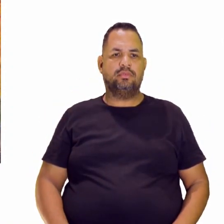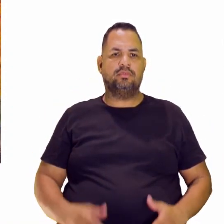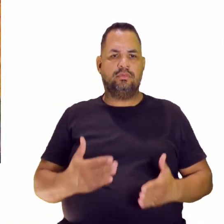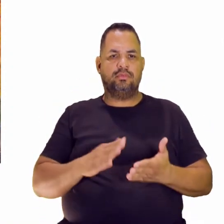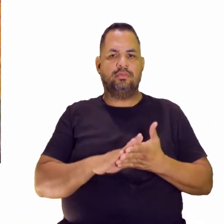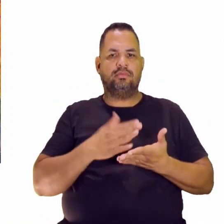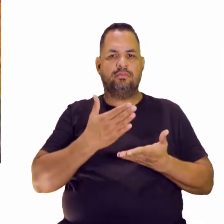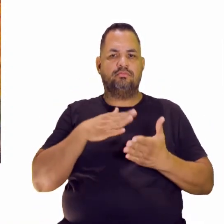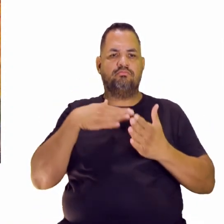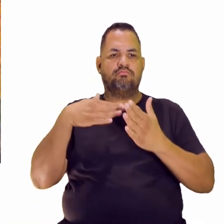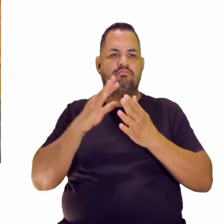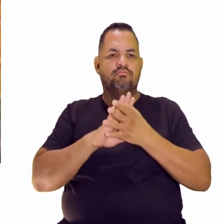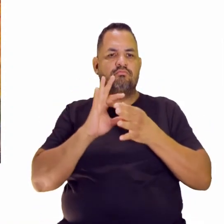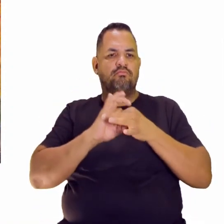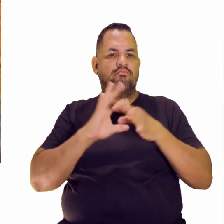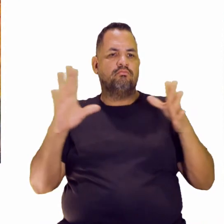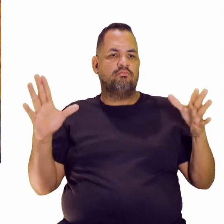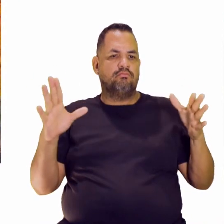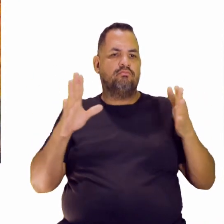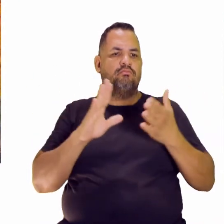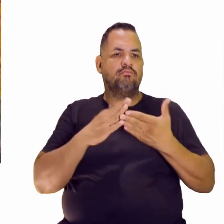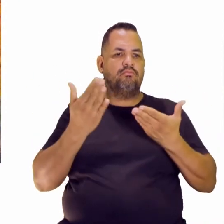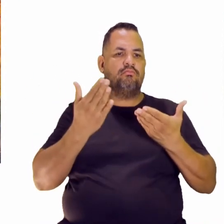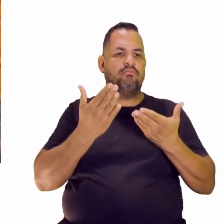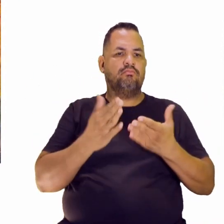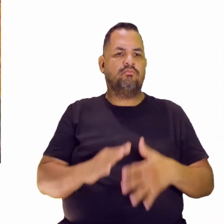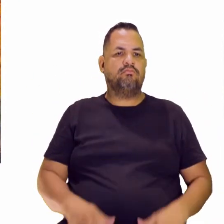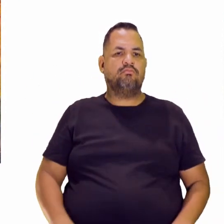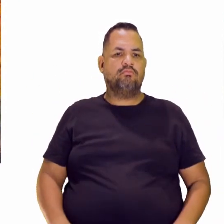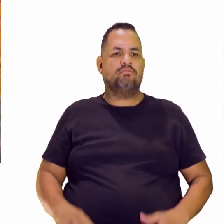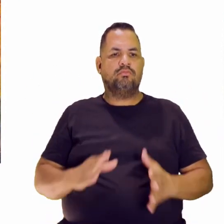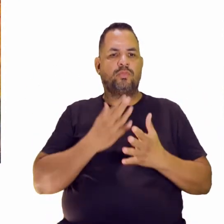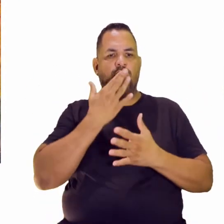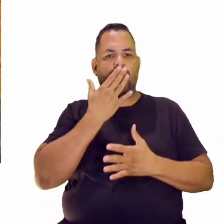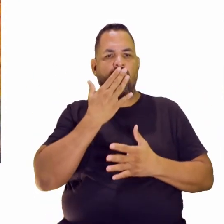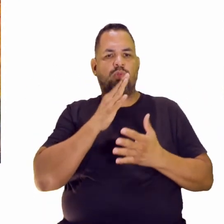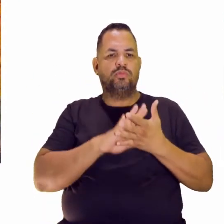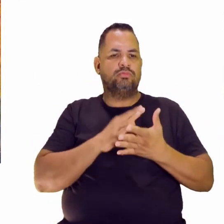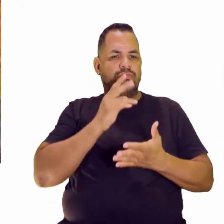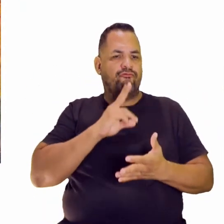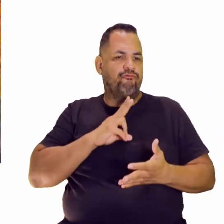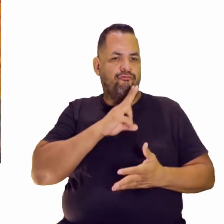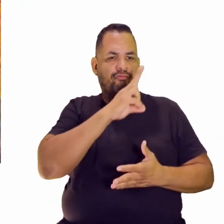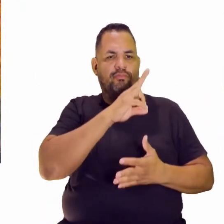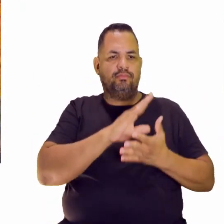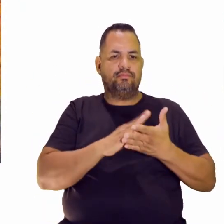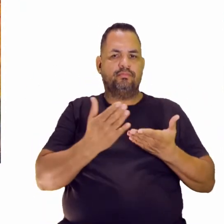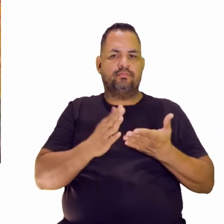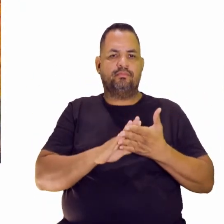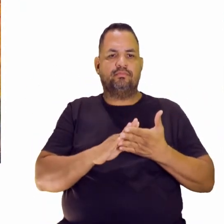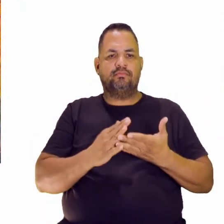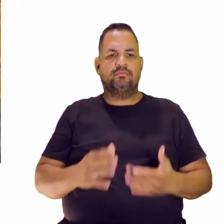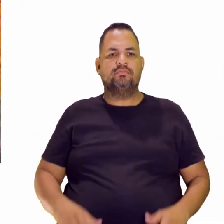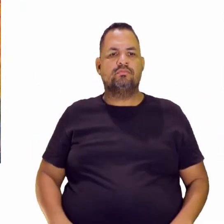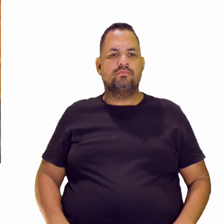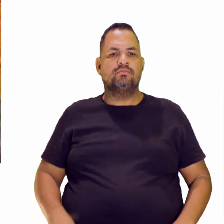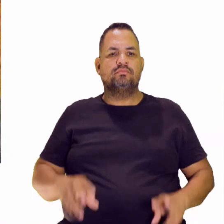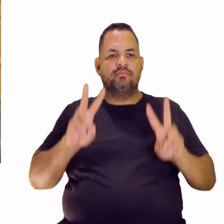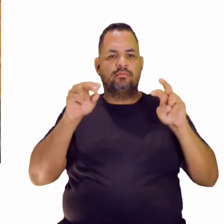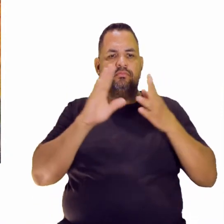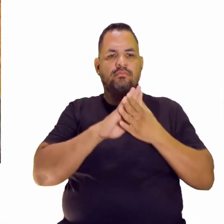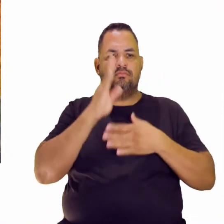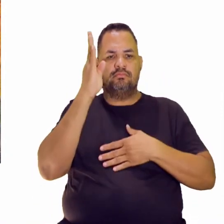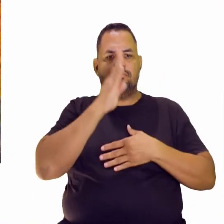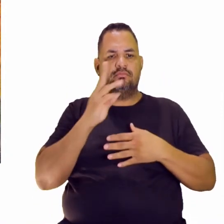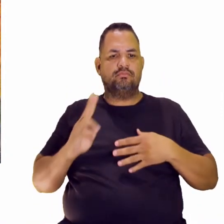pinceladas mais soltas, desenhos mais livres, cores mais intensas, maior expressividade, e os temas